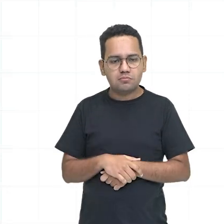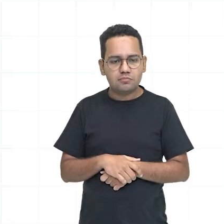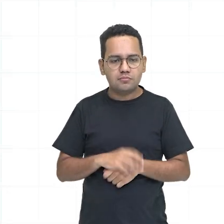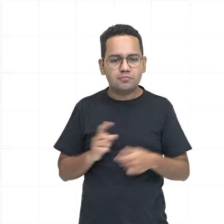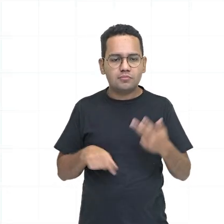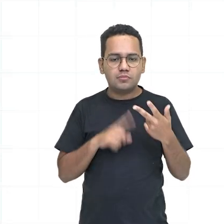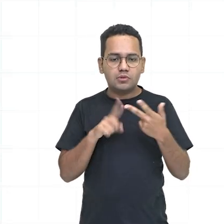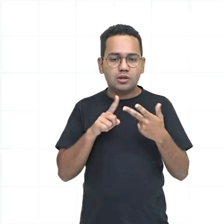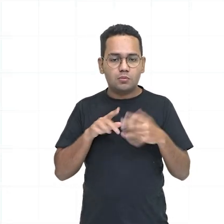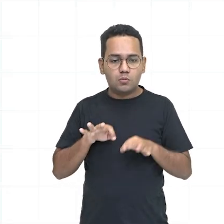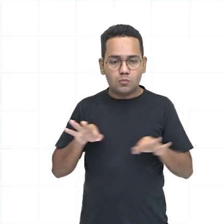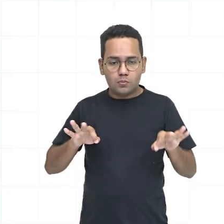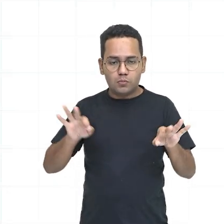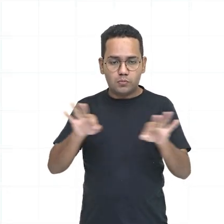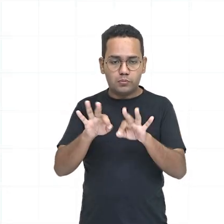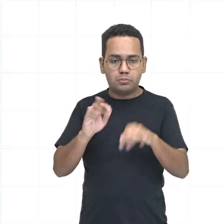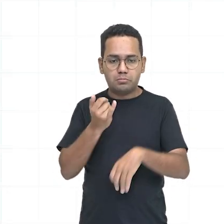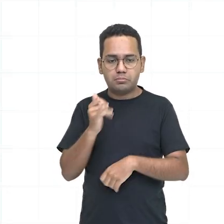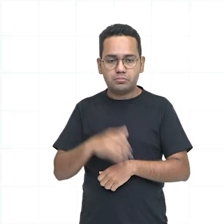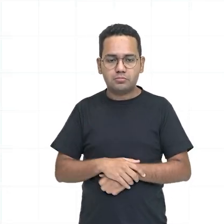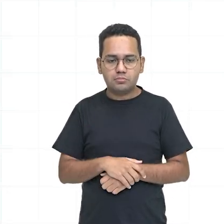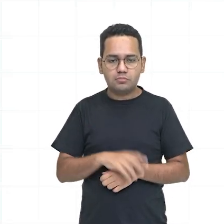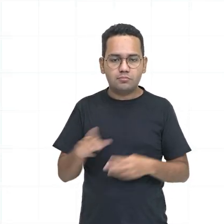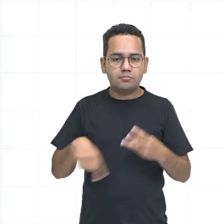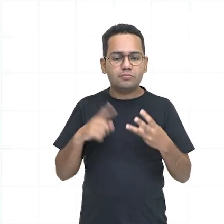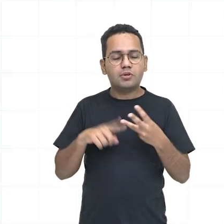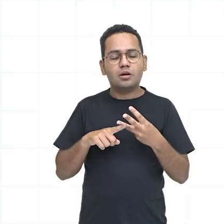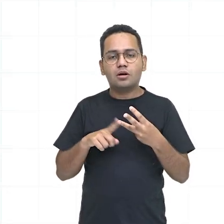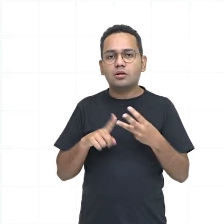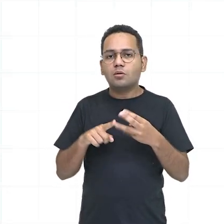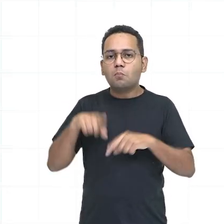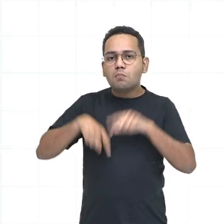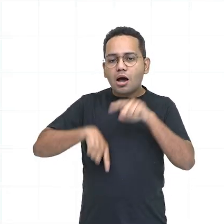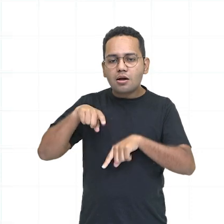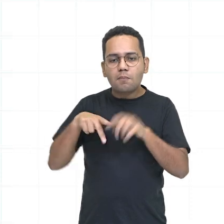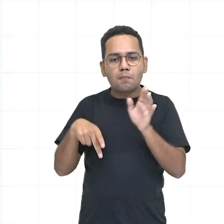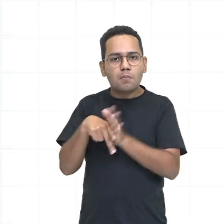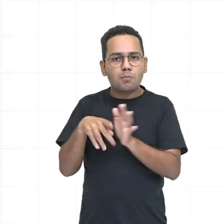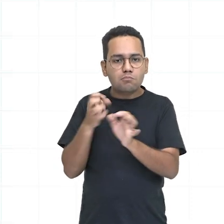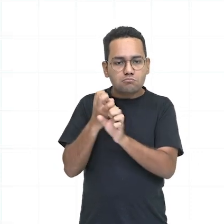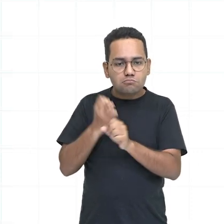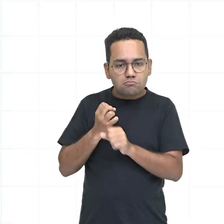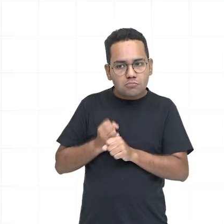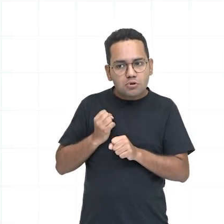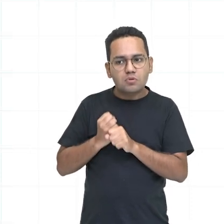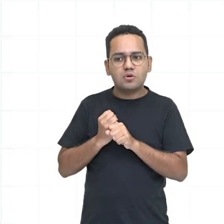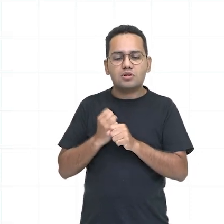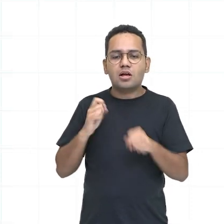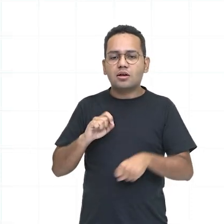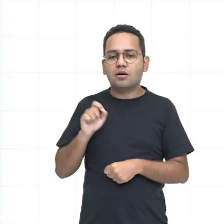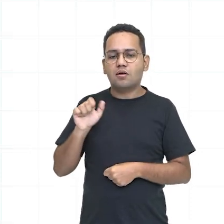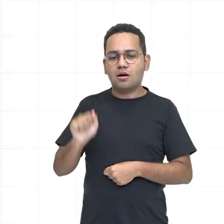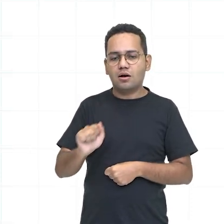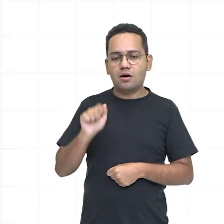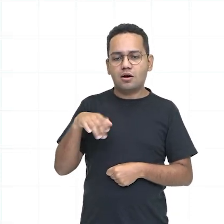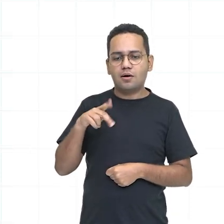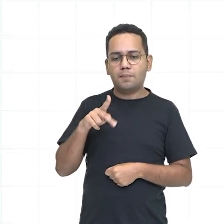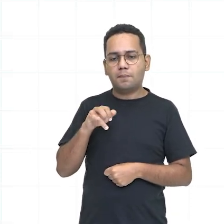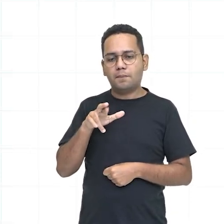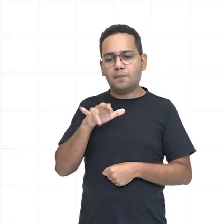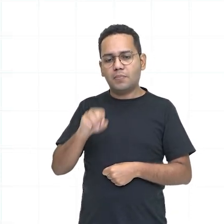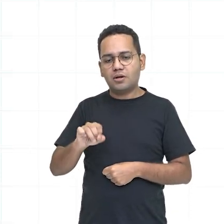fios de ligação e o aparelho de medição, que são os amperímetros